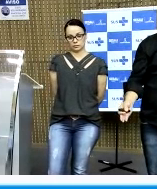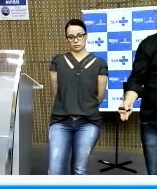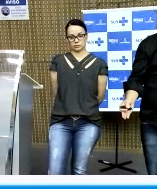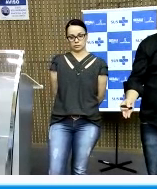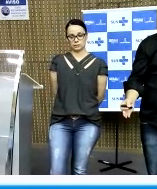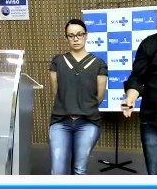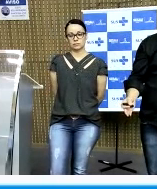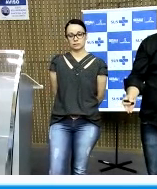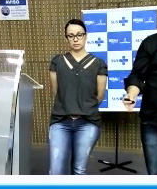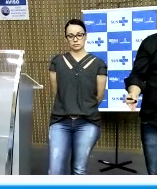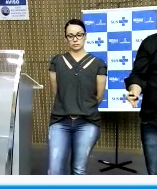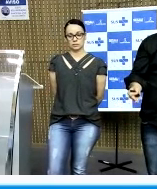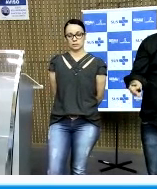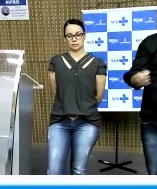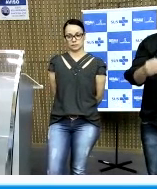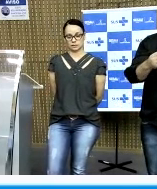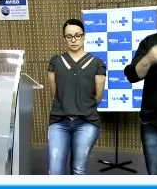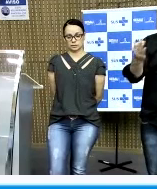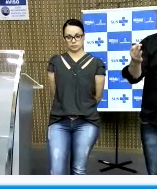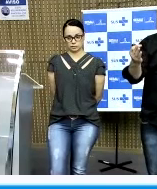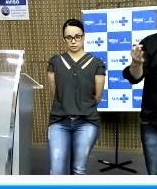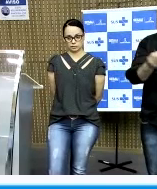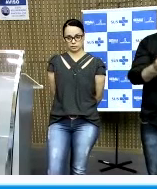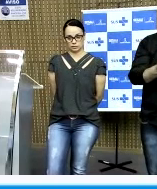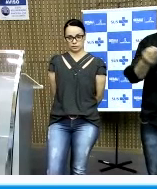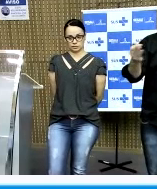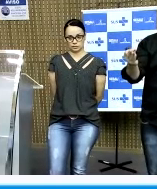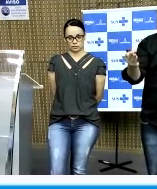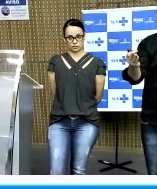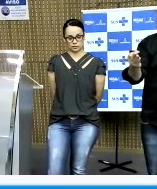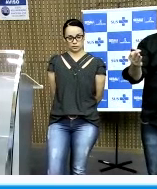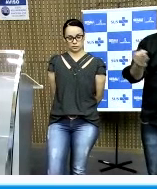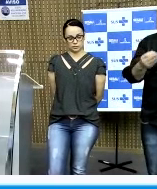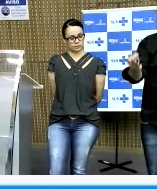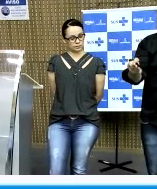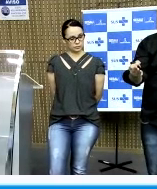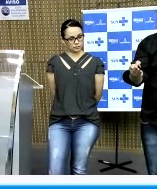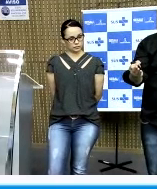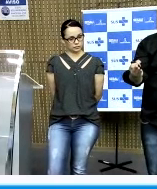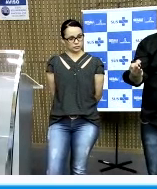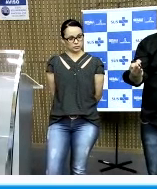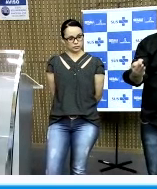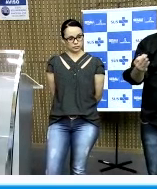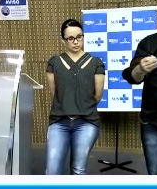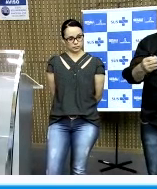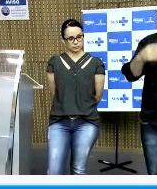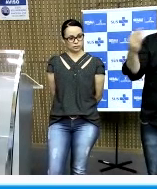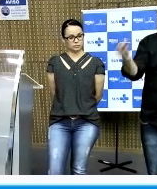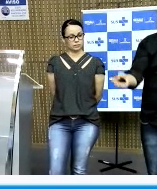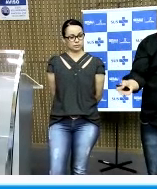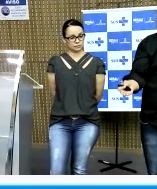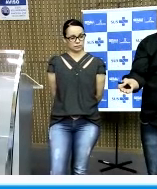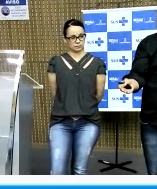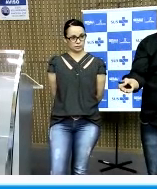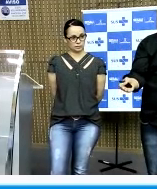essas crianças, tá? Então, assim, apesar da puericultura, uma consulta de rotina, qualquer alteração identificada, de